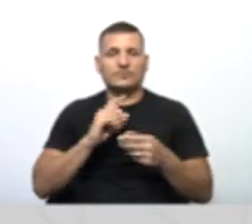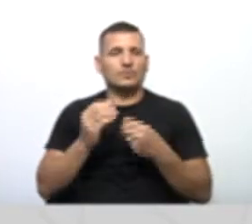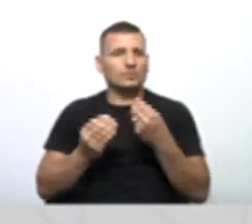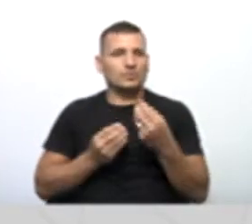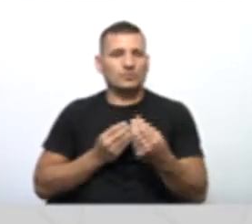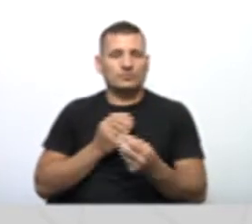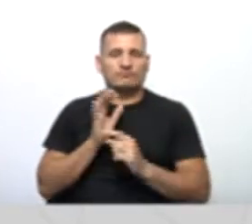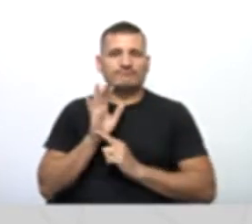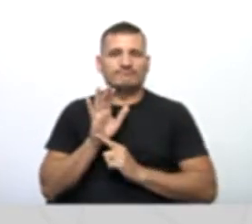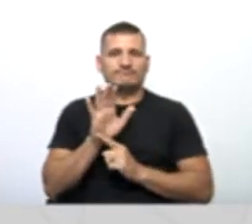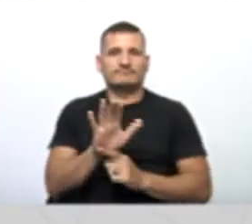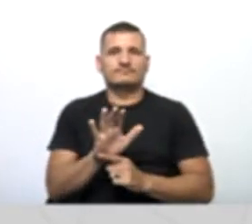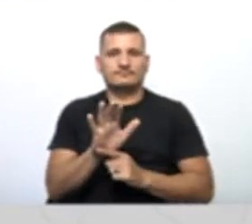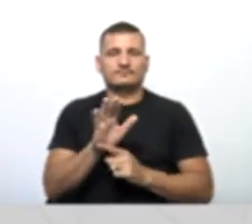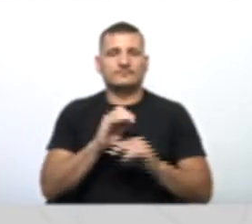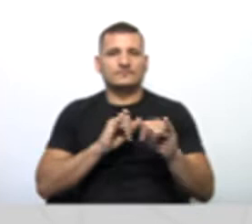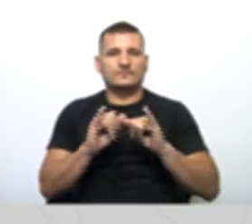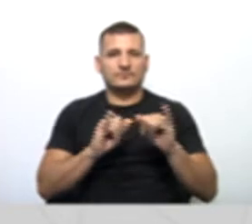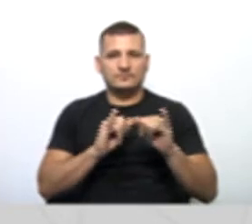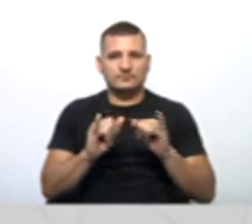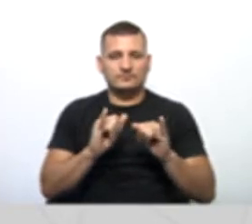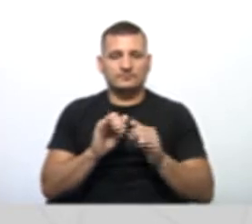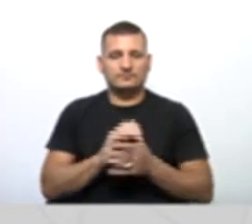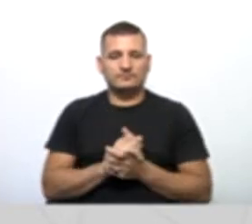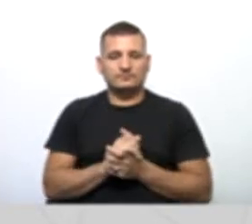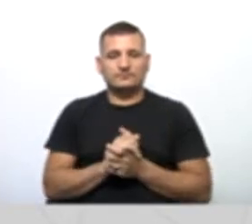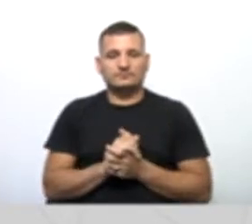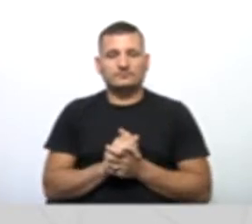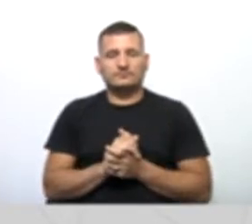essa informação. E aí nós temos